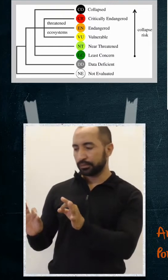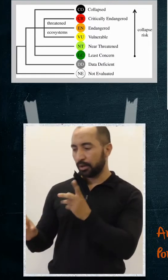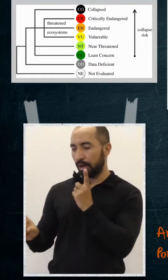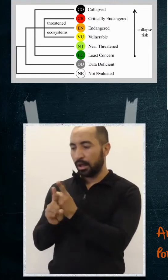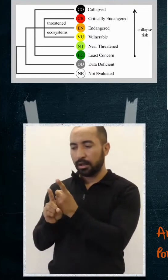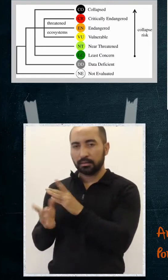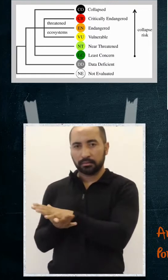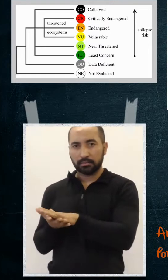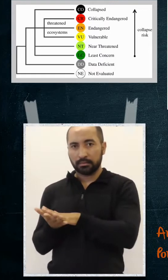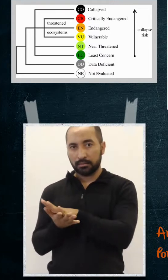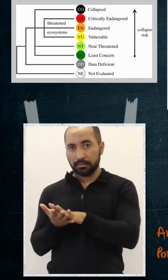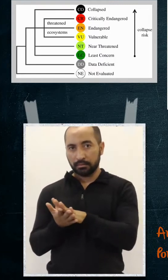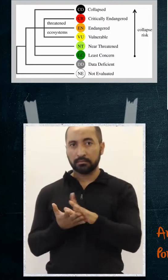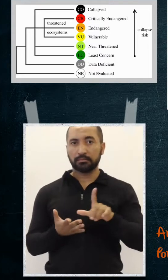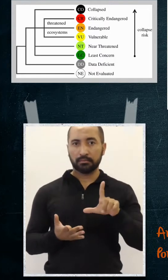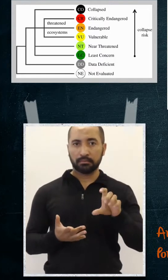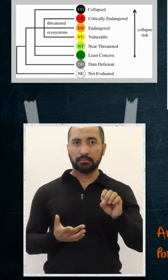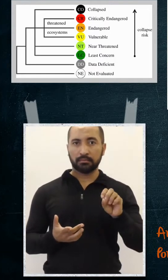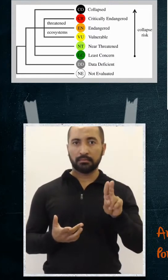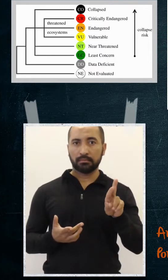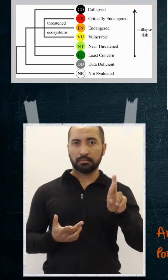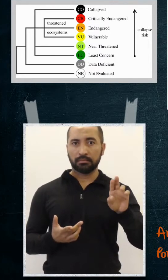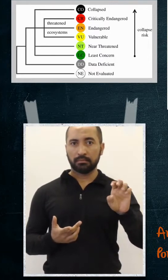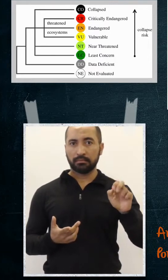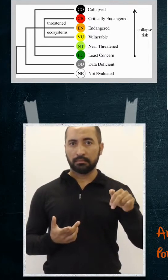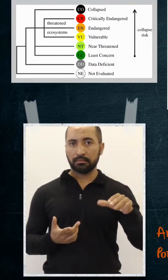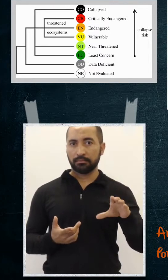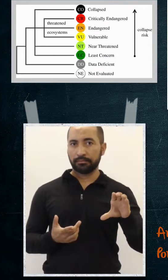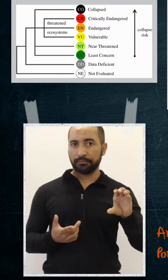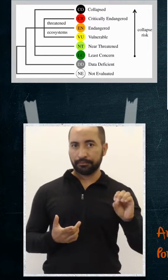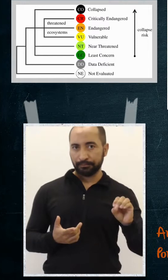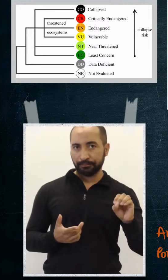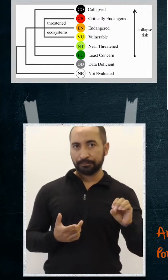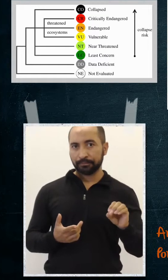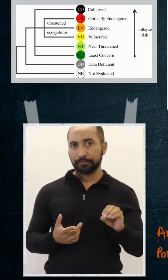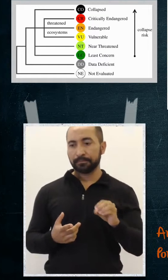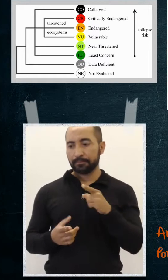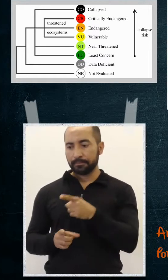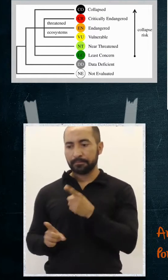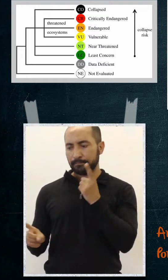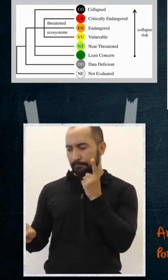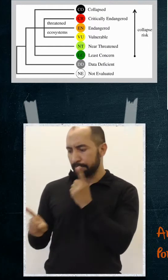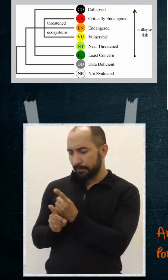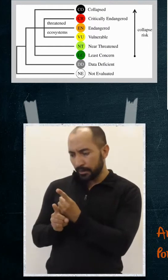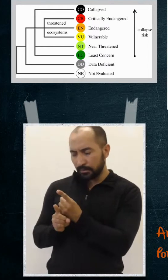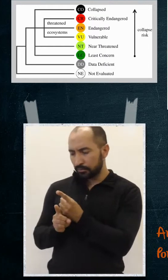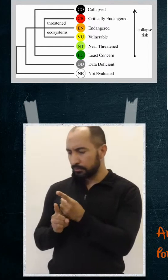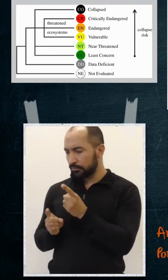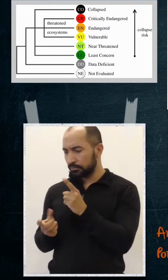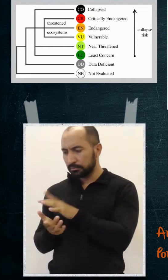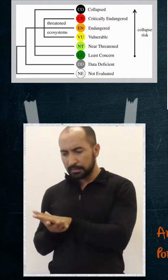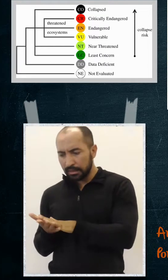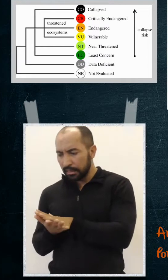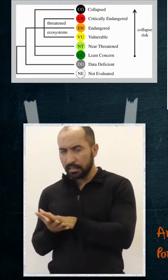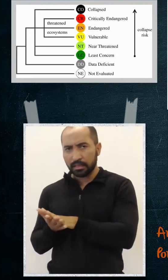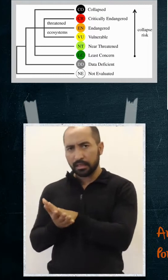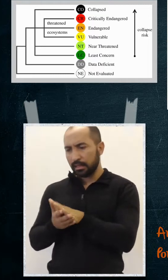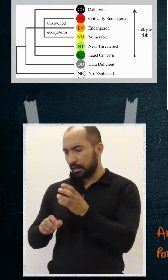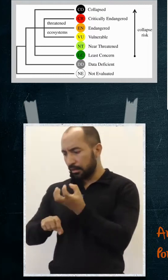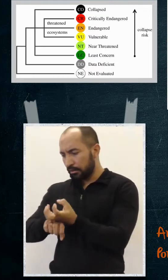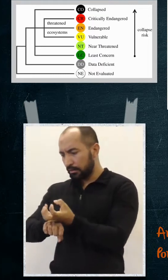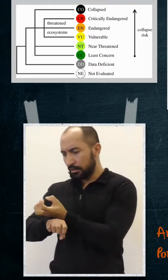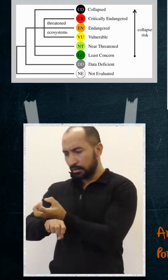et al. 2015, onde nenhuma colônia de Mucismilia hart foi registrada em uma amostragem de 1.500 metros ao longo de toda a área